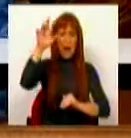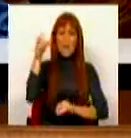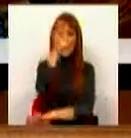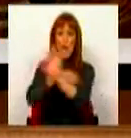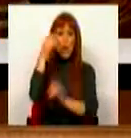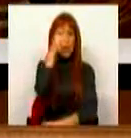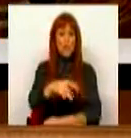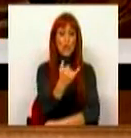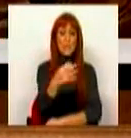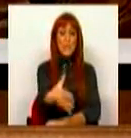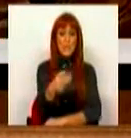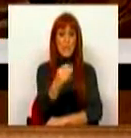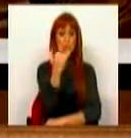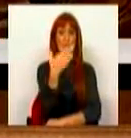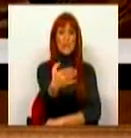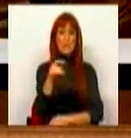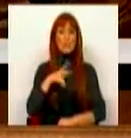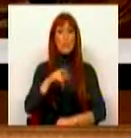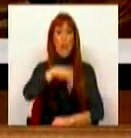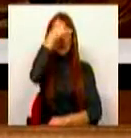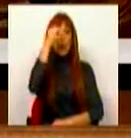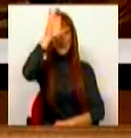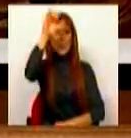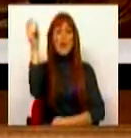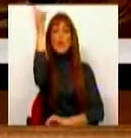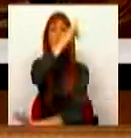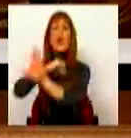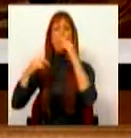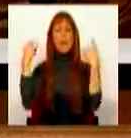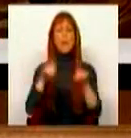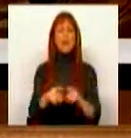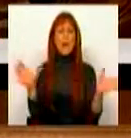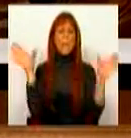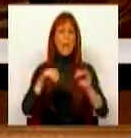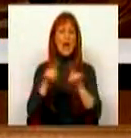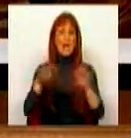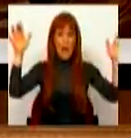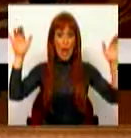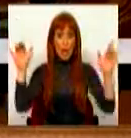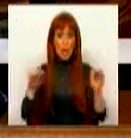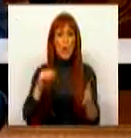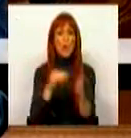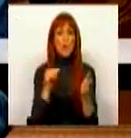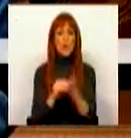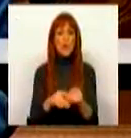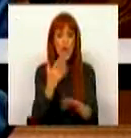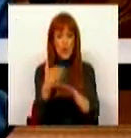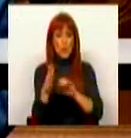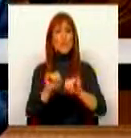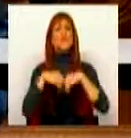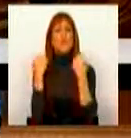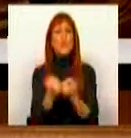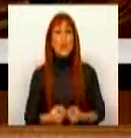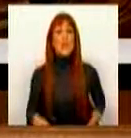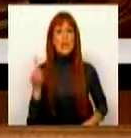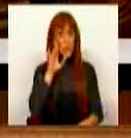Em 2016 e 2017, Portugal foi o segundo país da União Europeia onde mais se reduziu a pobreza e a exclusão social.